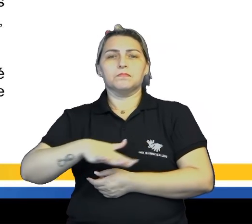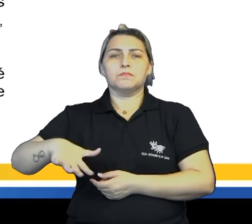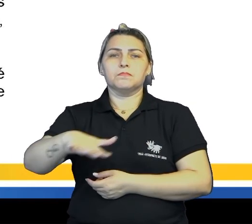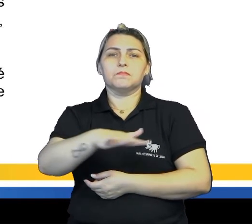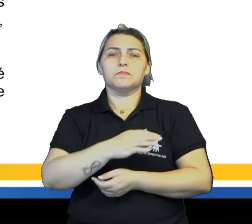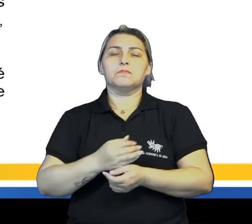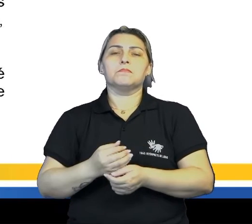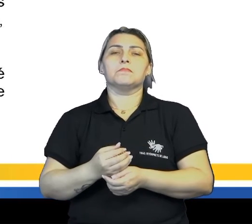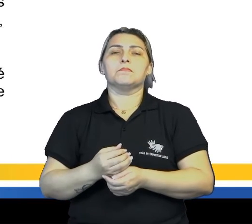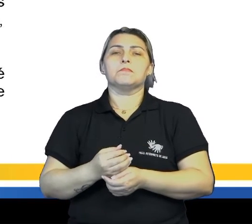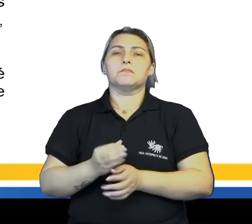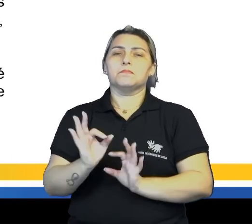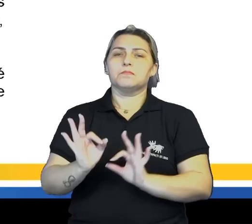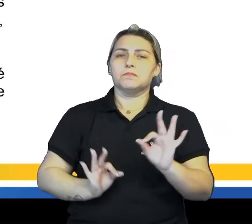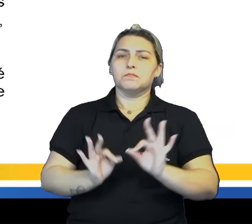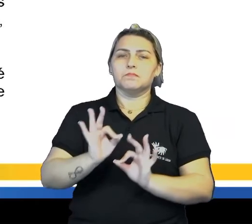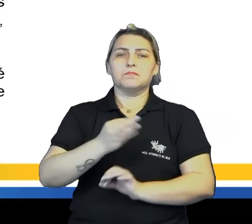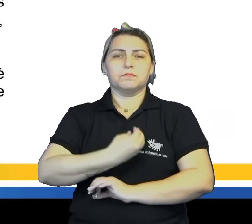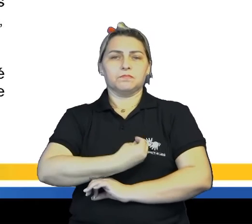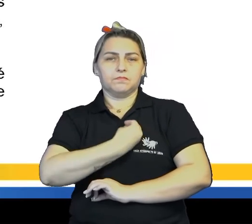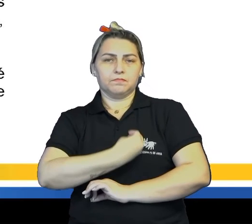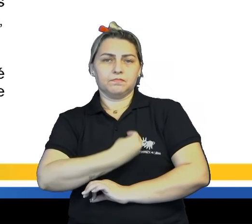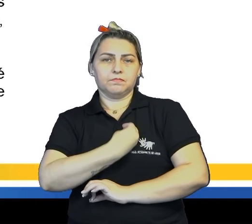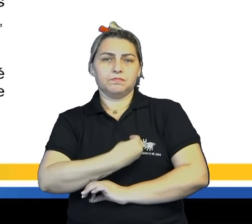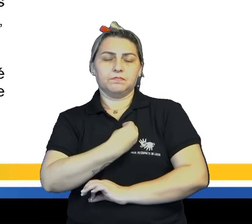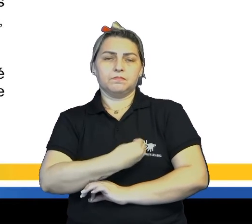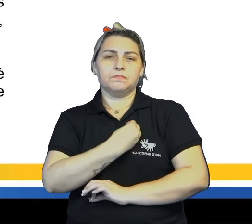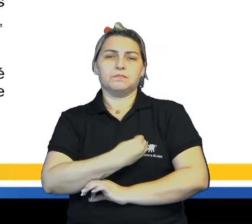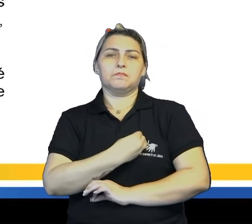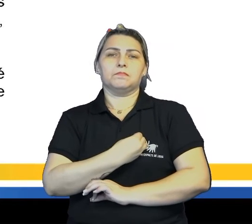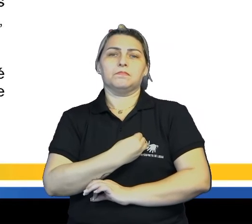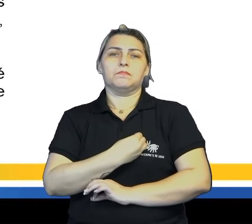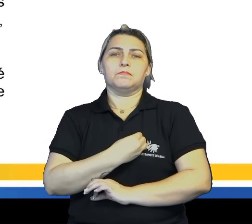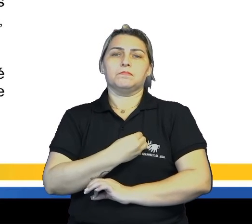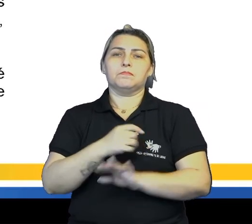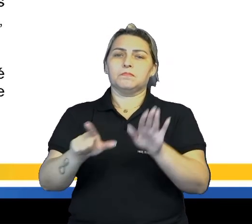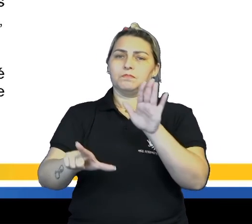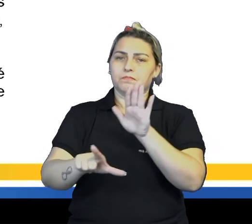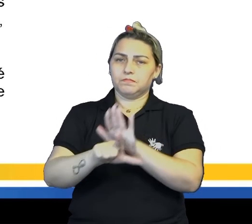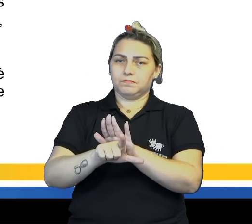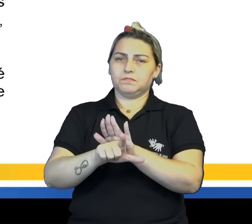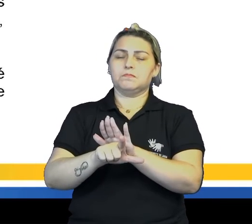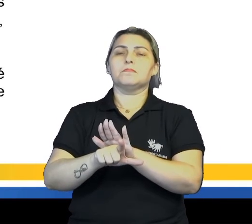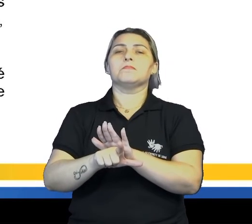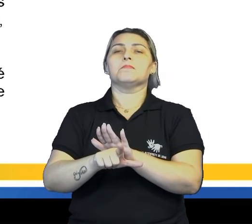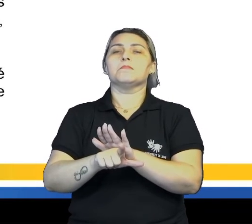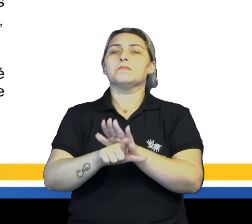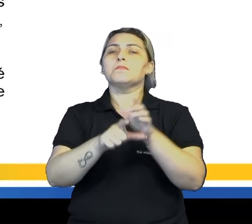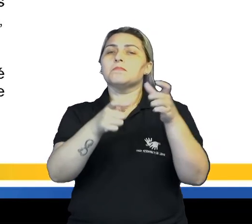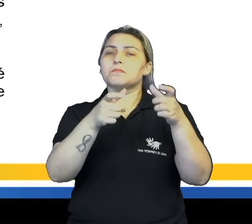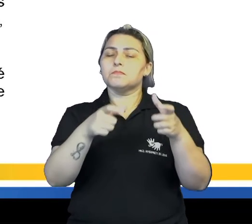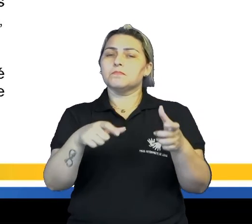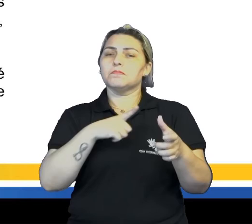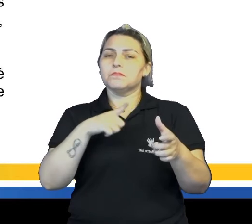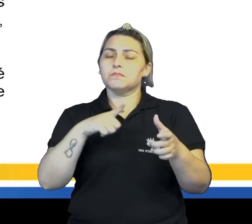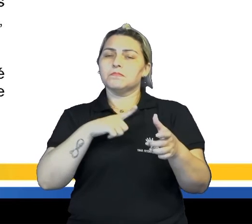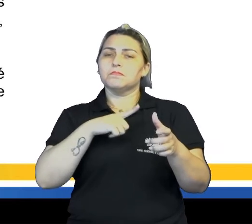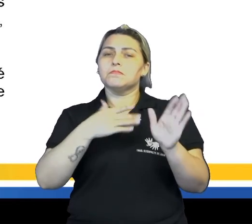sociedades são como organismos vivos com leis de funcionamento estabelecidas